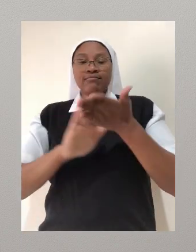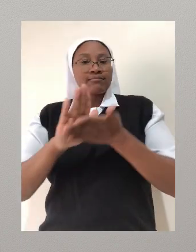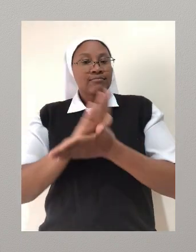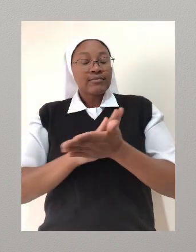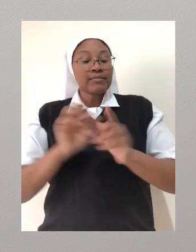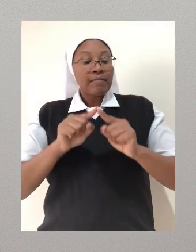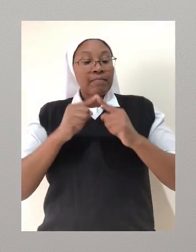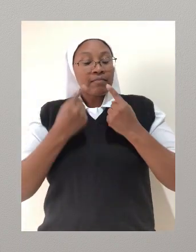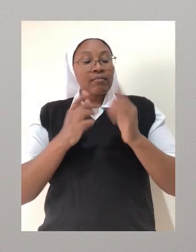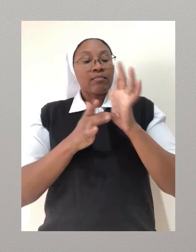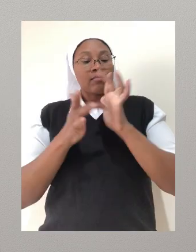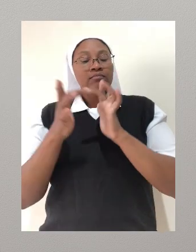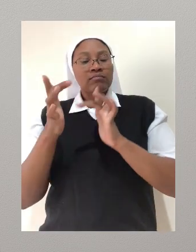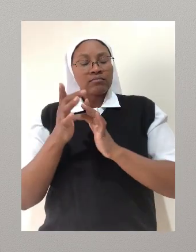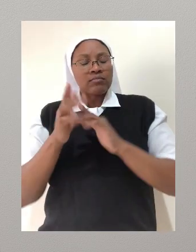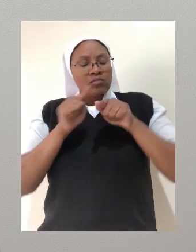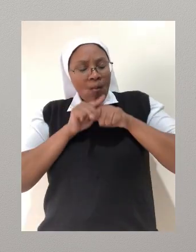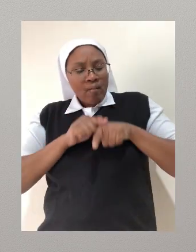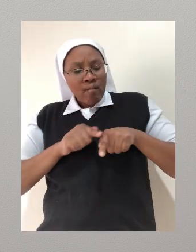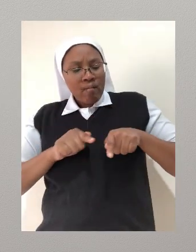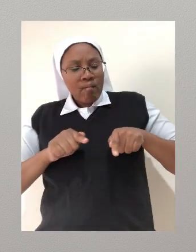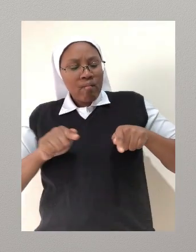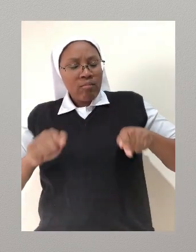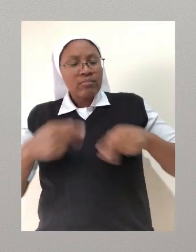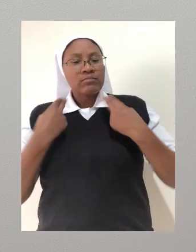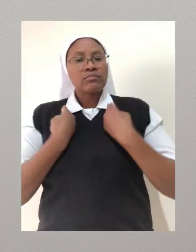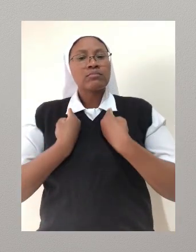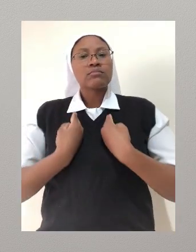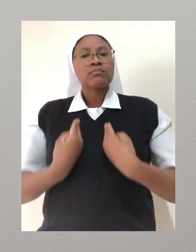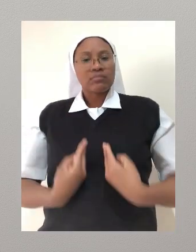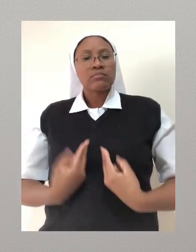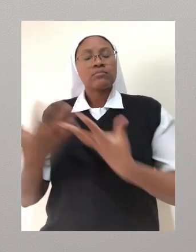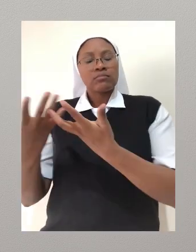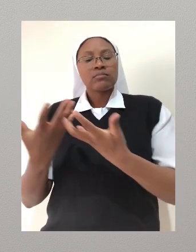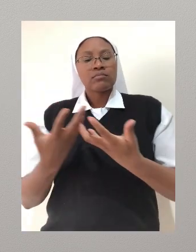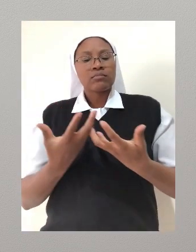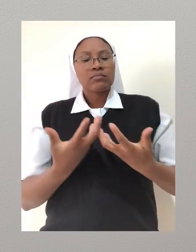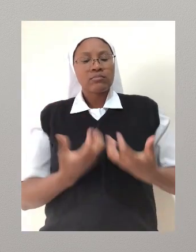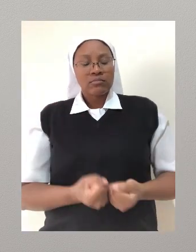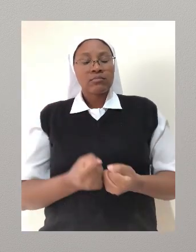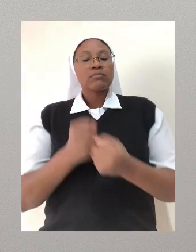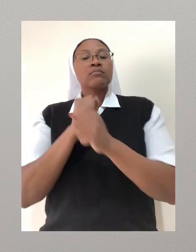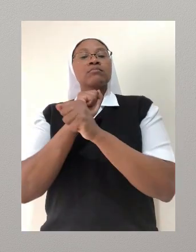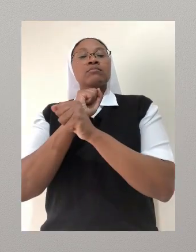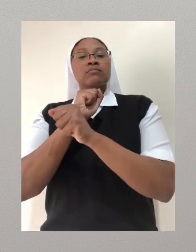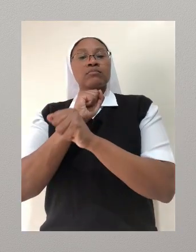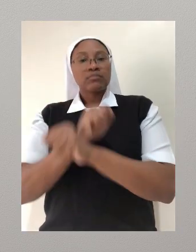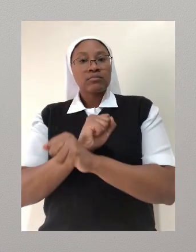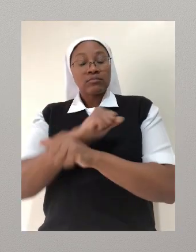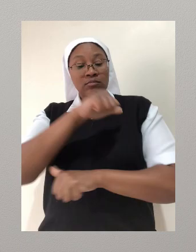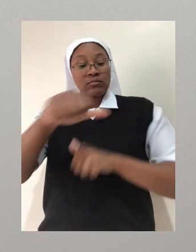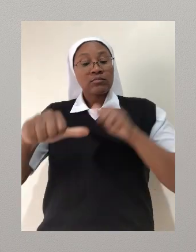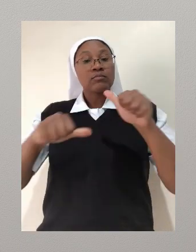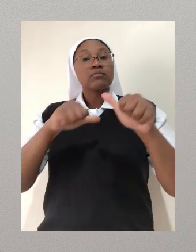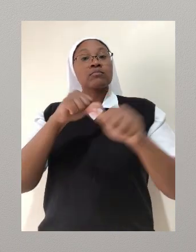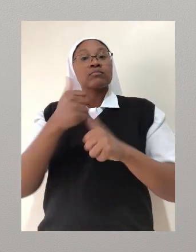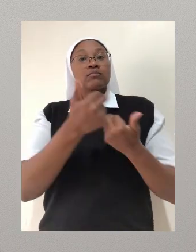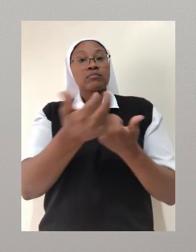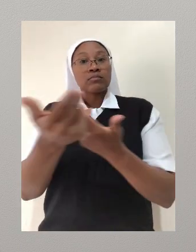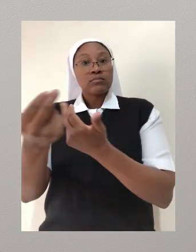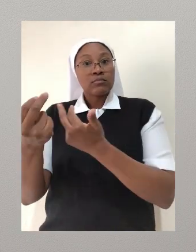usurpação mas ele esvaziou-se a si mesmo assumindo a condição de escravo e